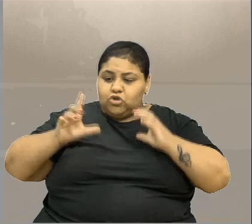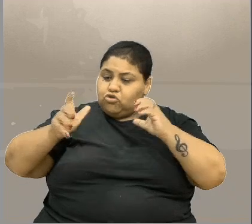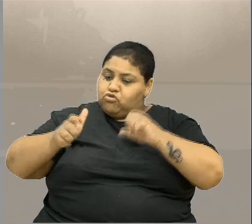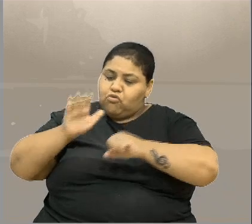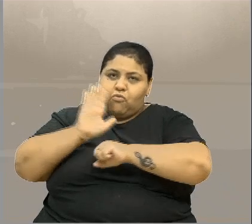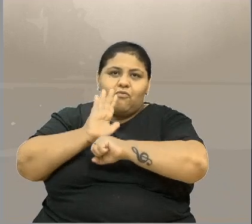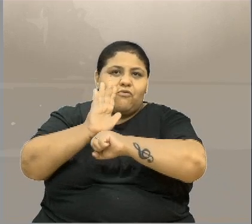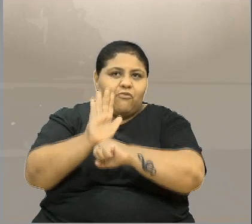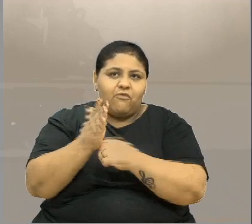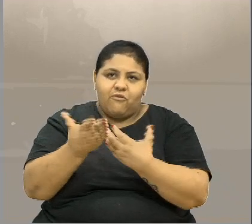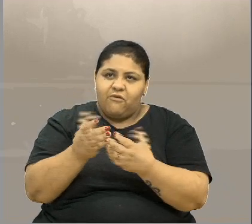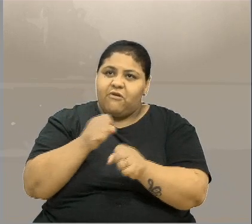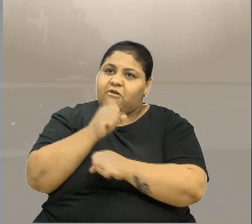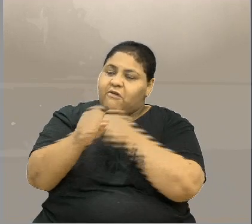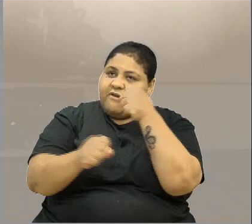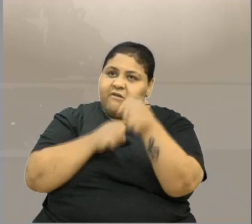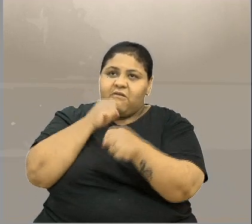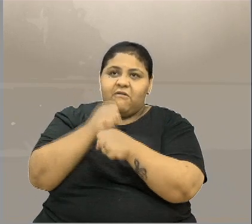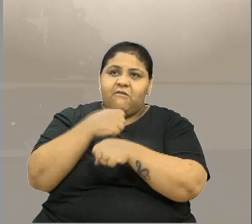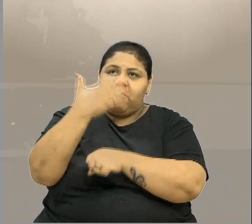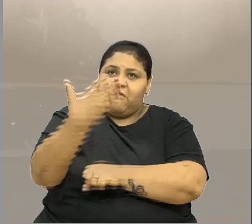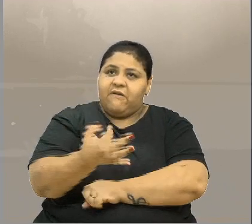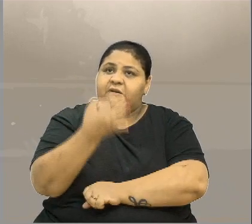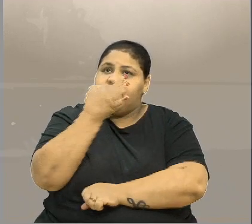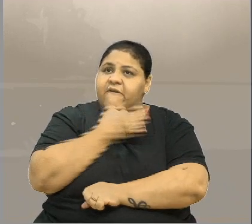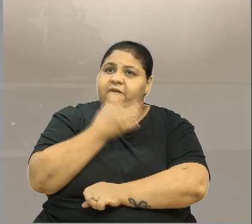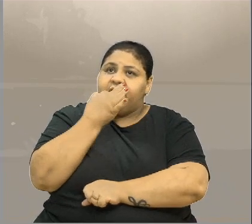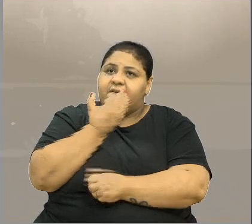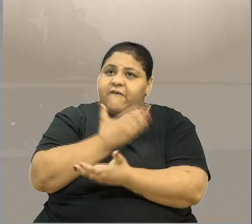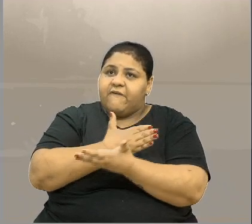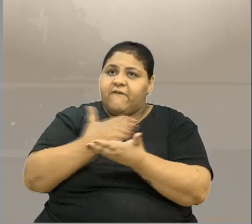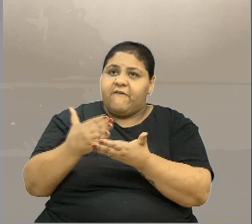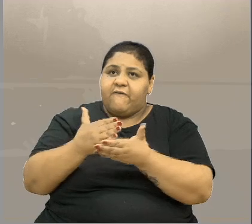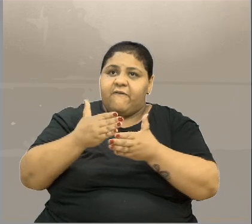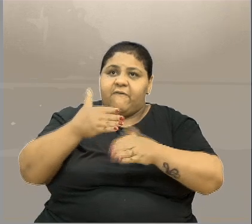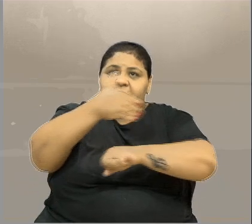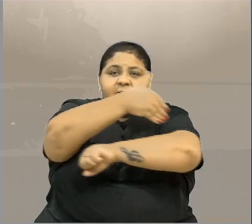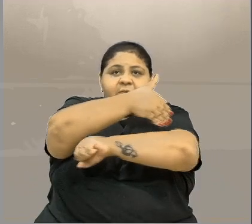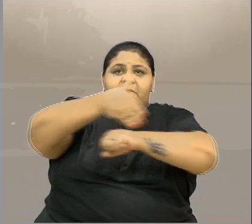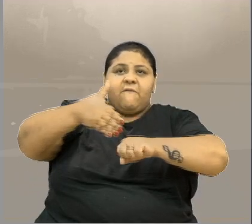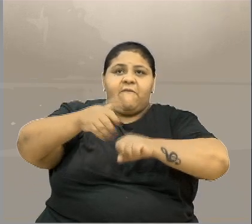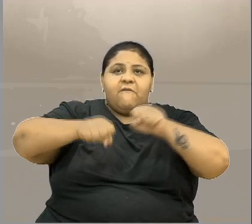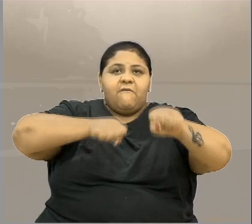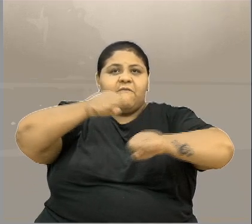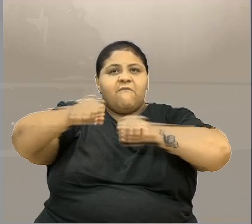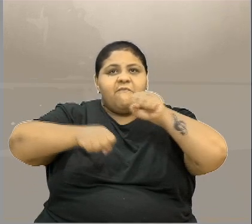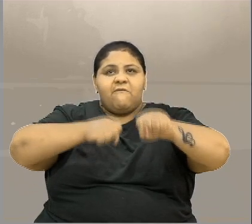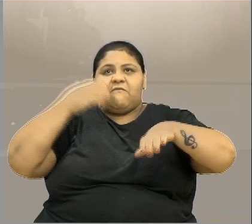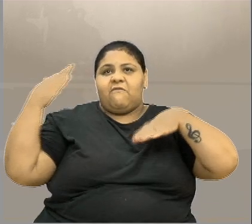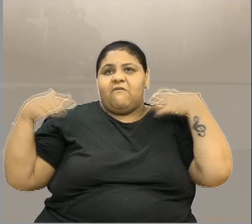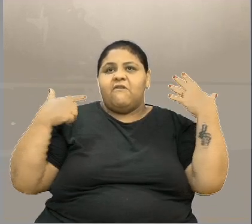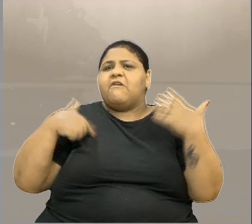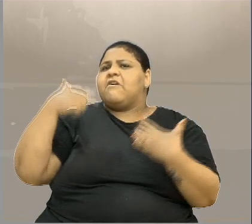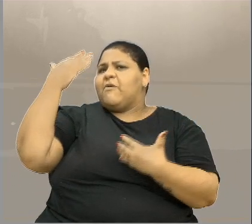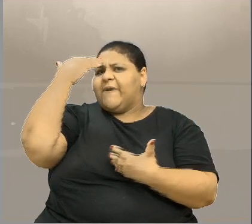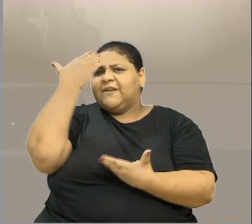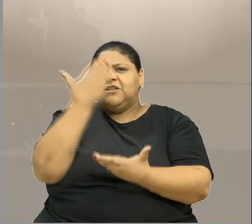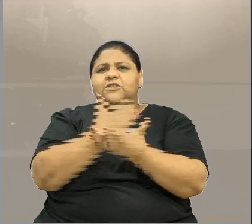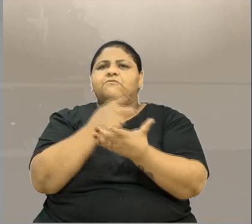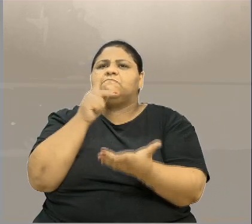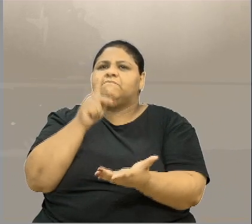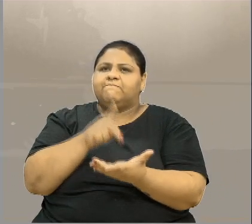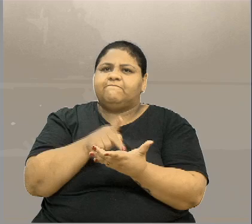E provavelmente ano que vem Caxias do Sul esteja inaugurando esses roteiros de cicloturismo. E eu tenho absoluta certeza